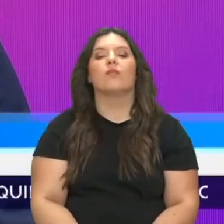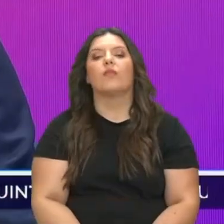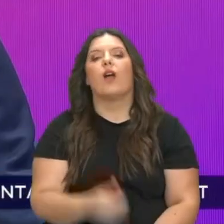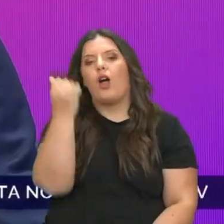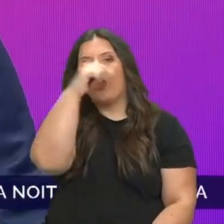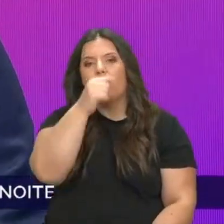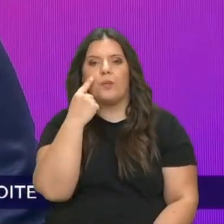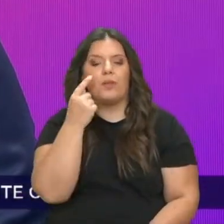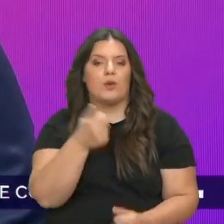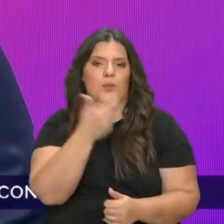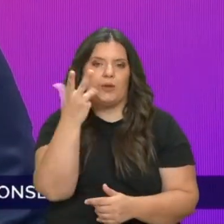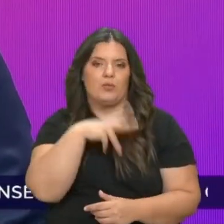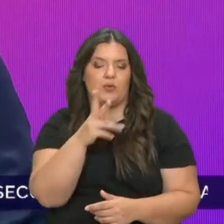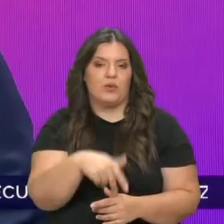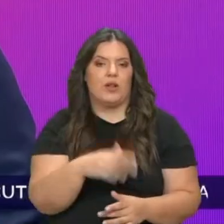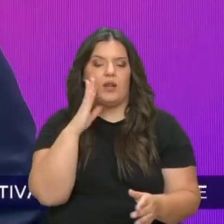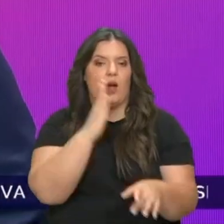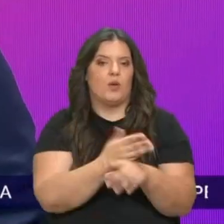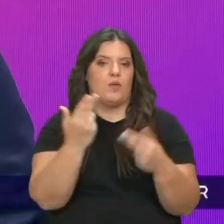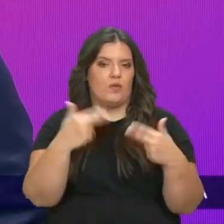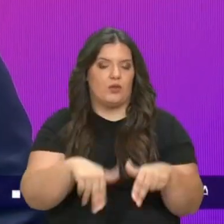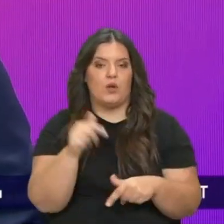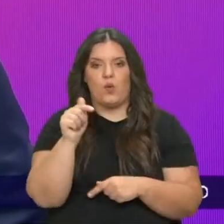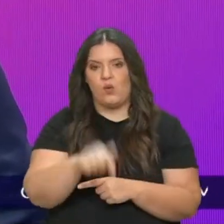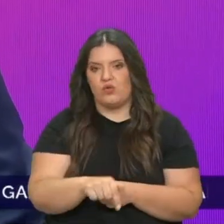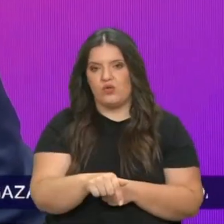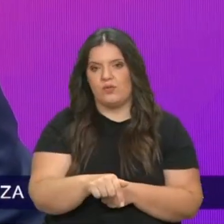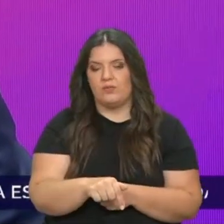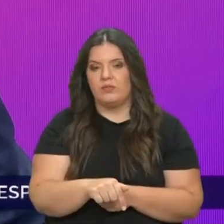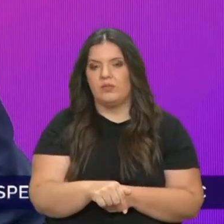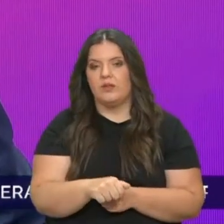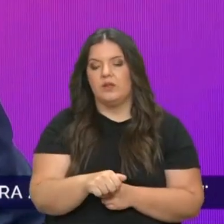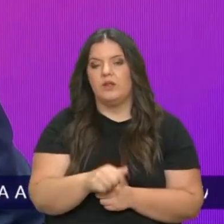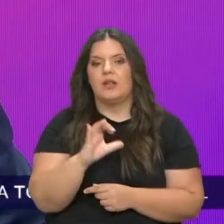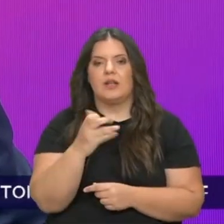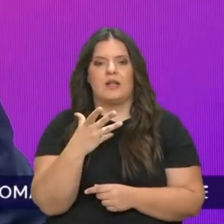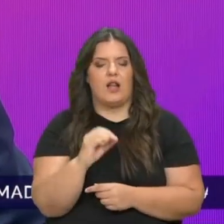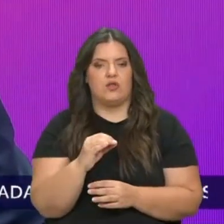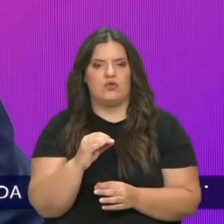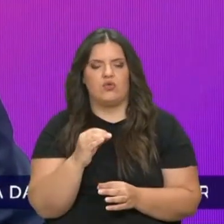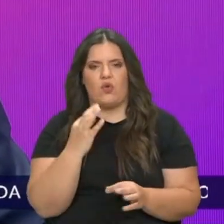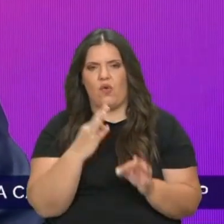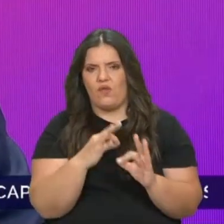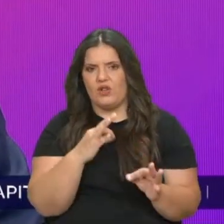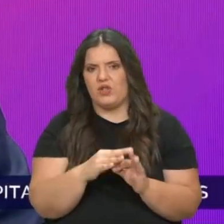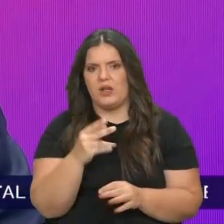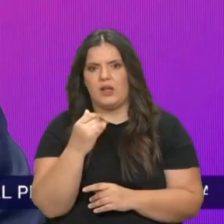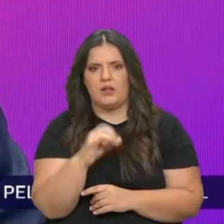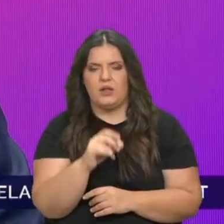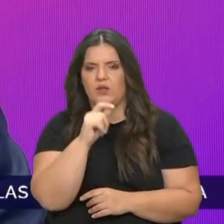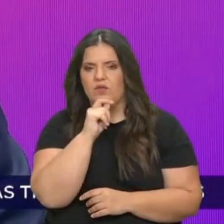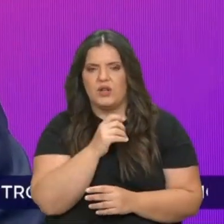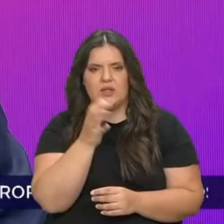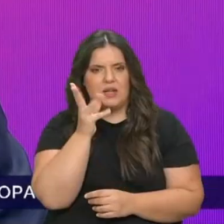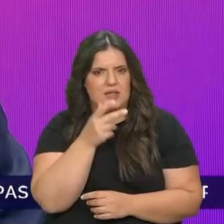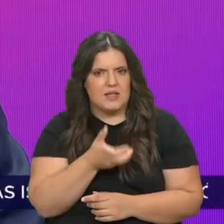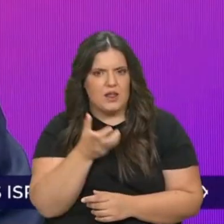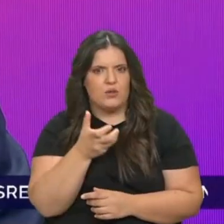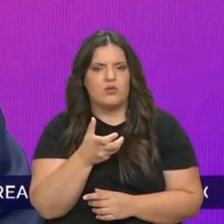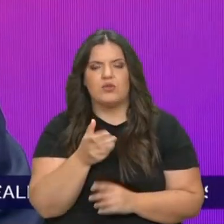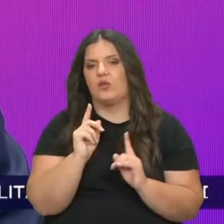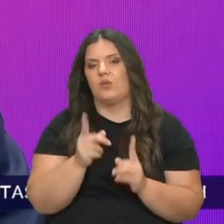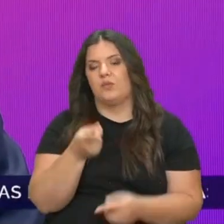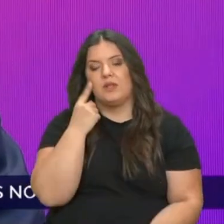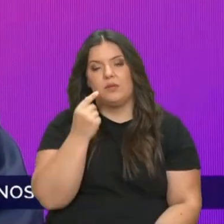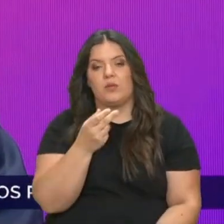Ao domingo viajamos no Bom Dia Portugal até à última fronteira. Hoje há um cacho de uvas galáctico e cubos de gelo aquecidos. É, como sempre,